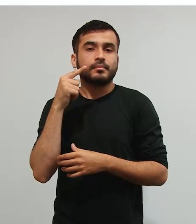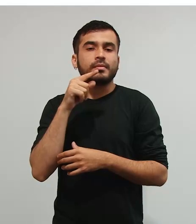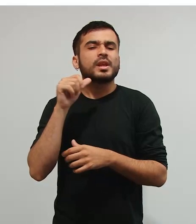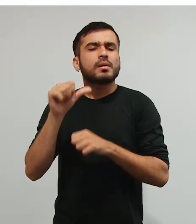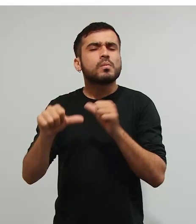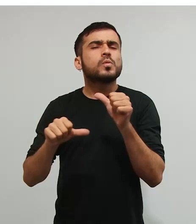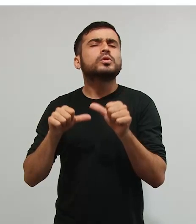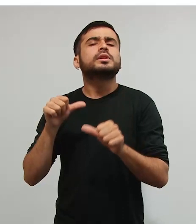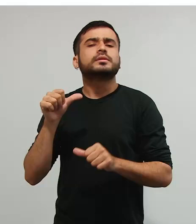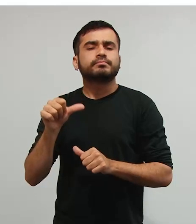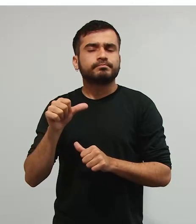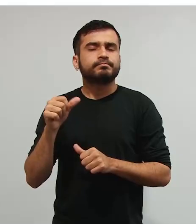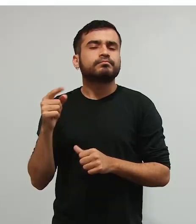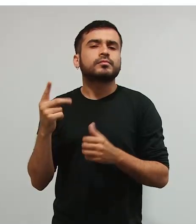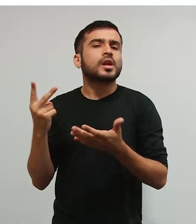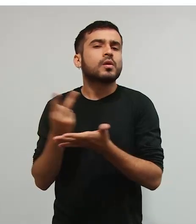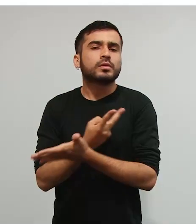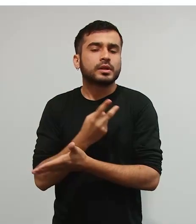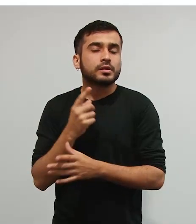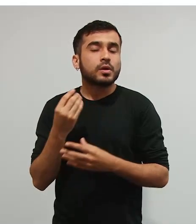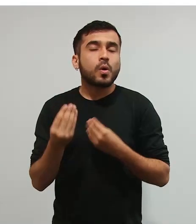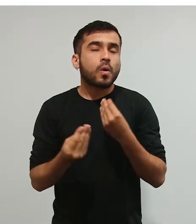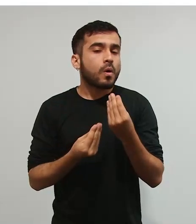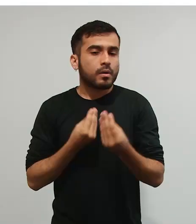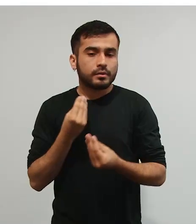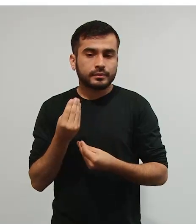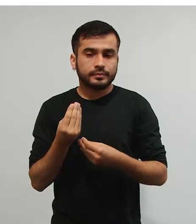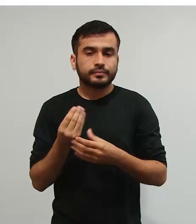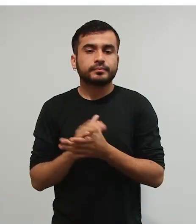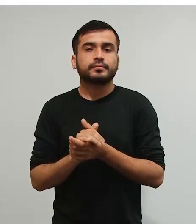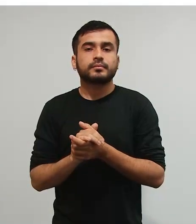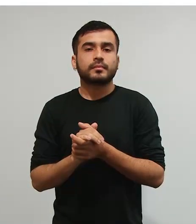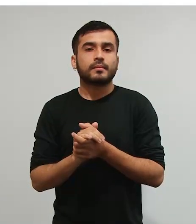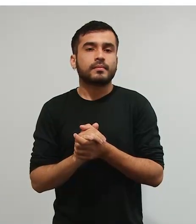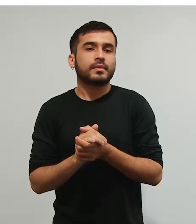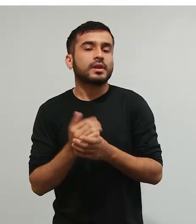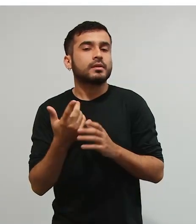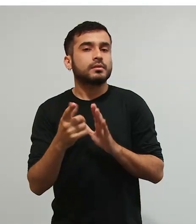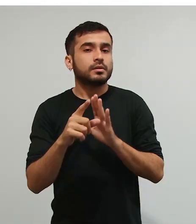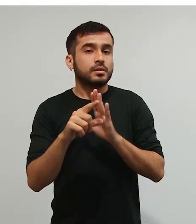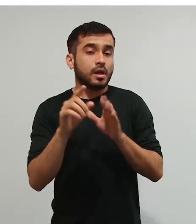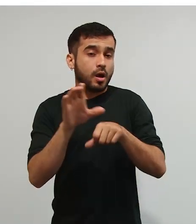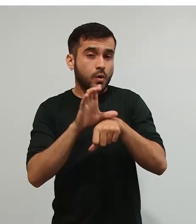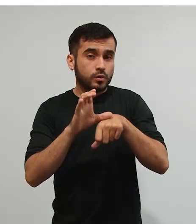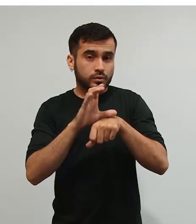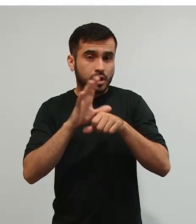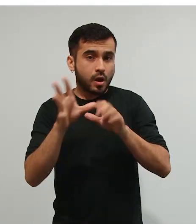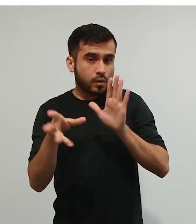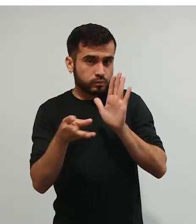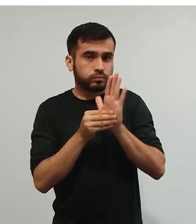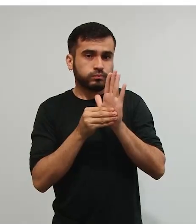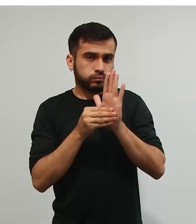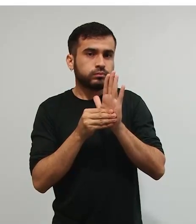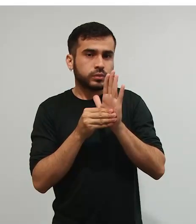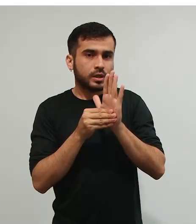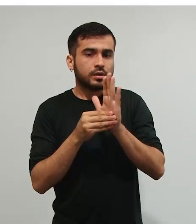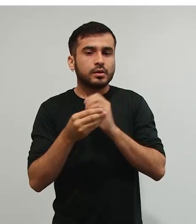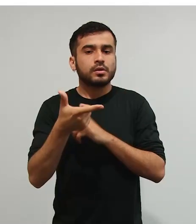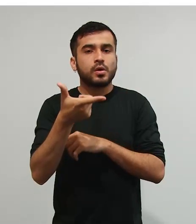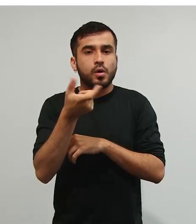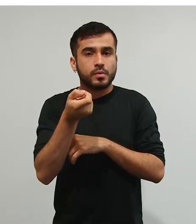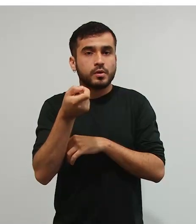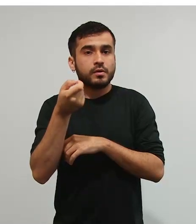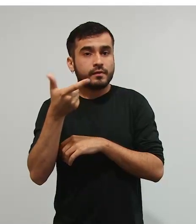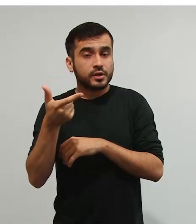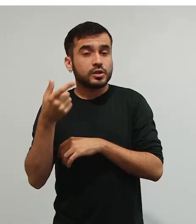reforma, ela foi materializada na Emenda Constitucional 132 de